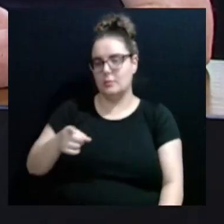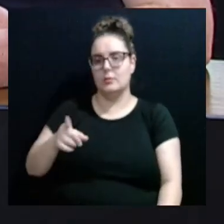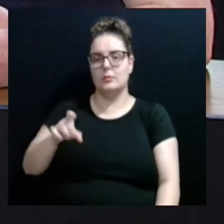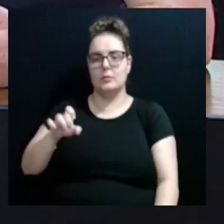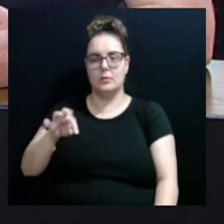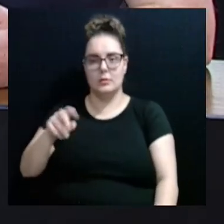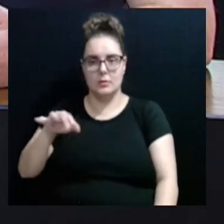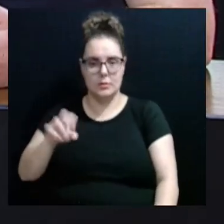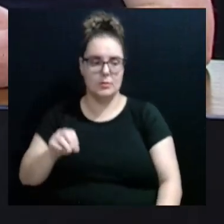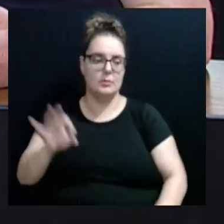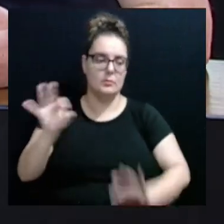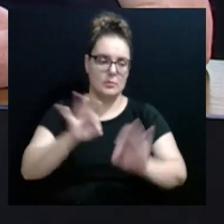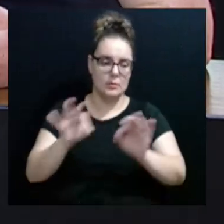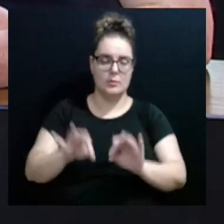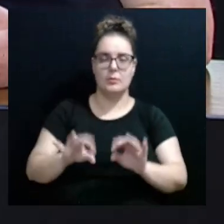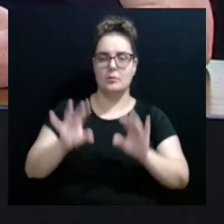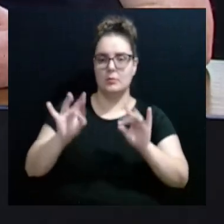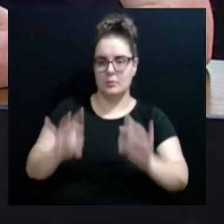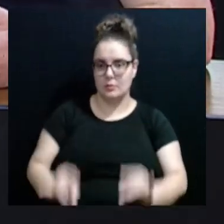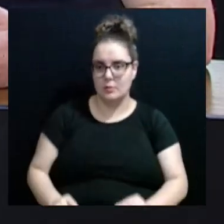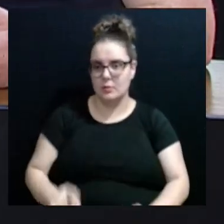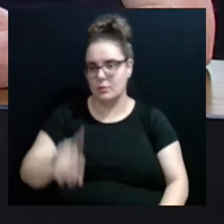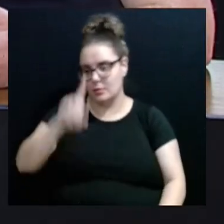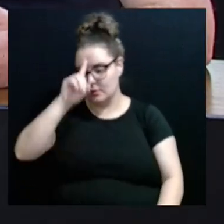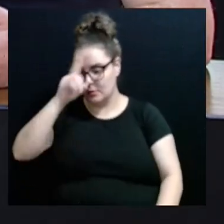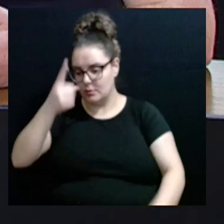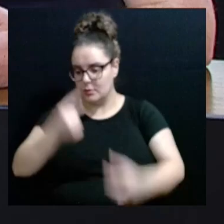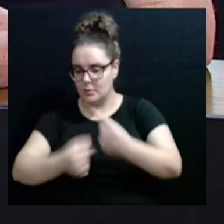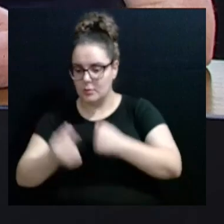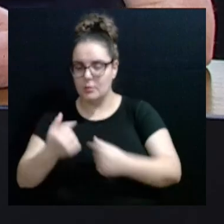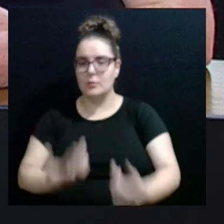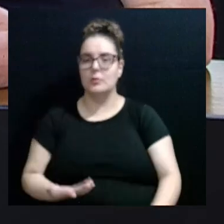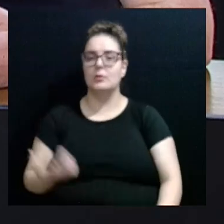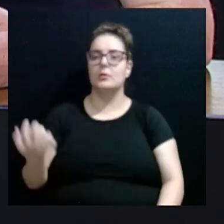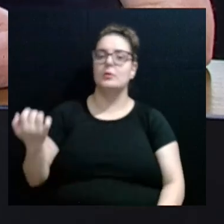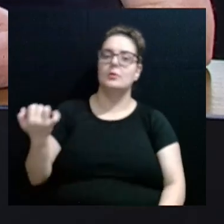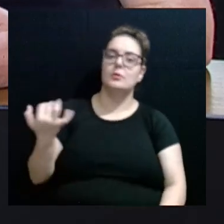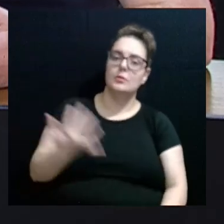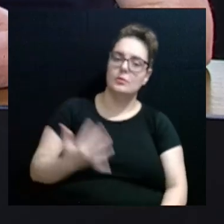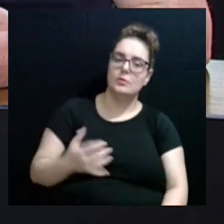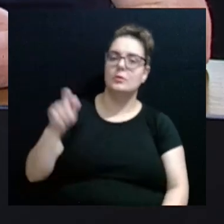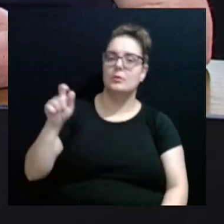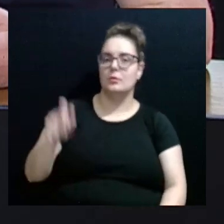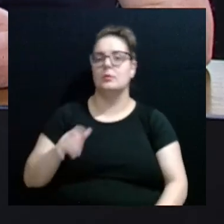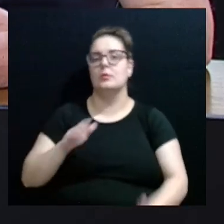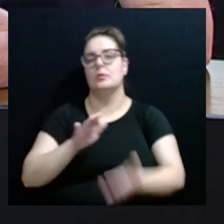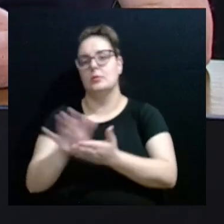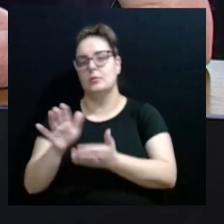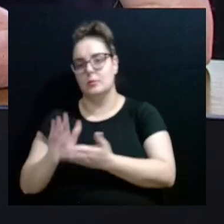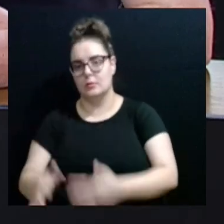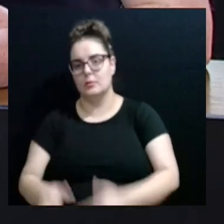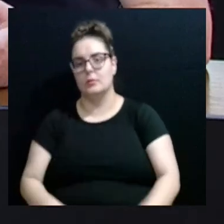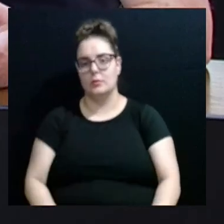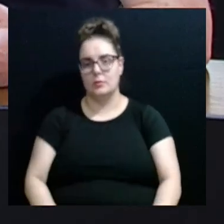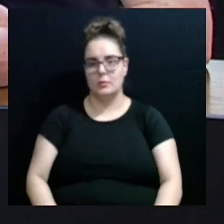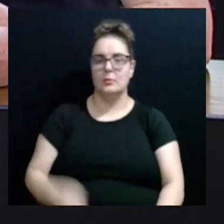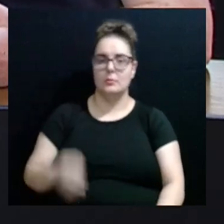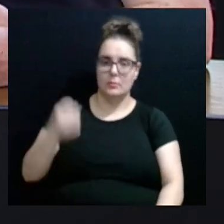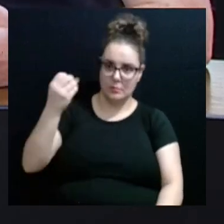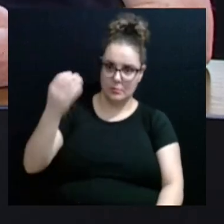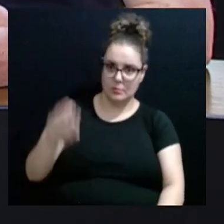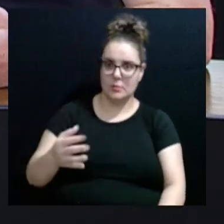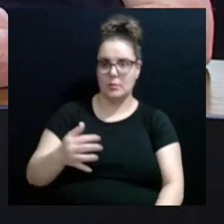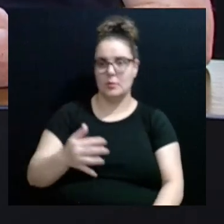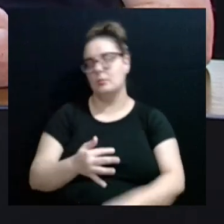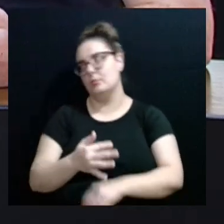antecedência, definir um orçamento de ver quanto a pessoa pode gastar para essa viagem, para esse feriado, é interessante